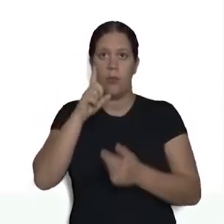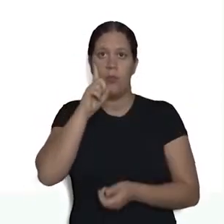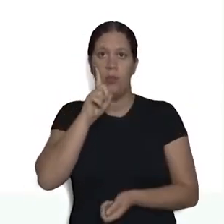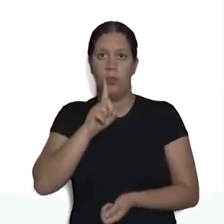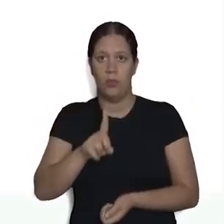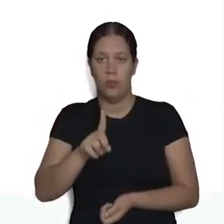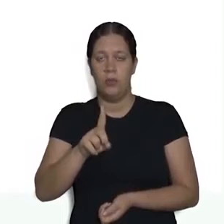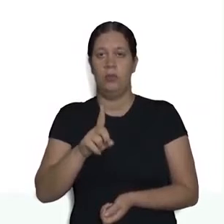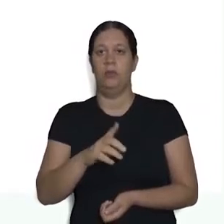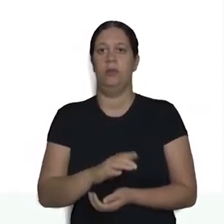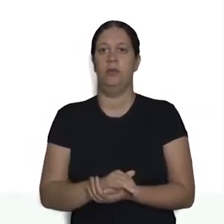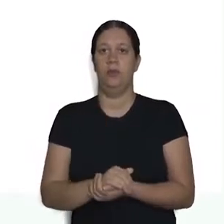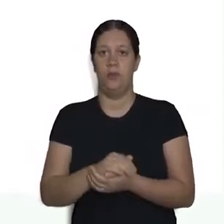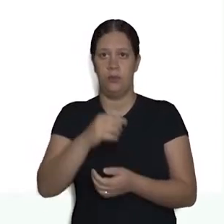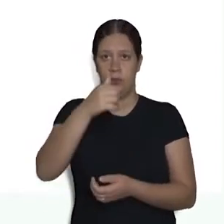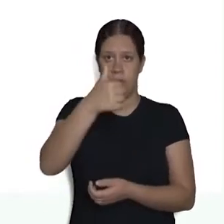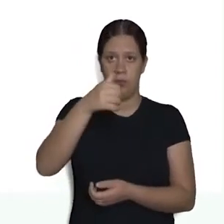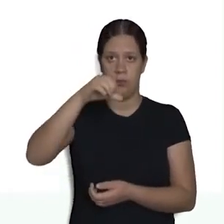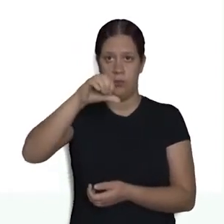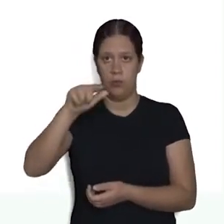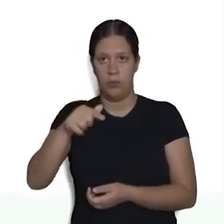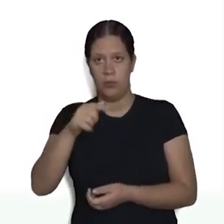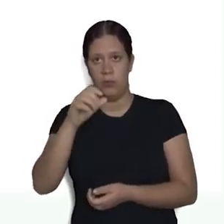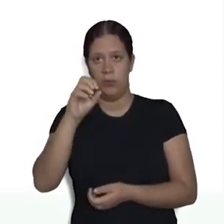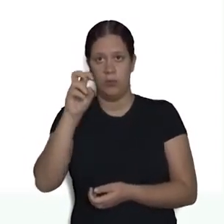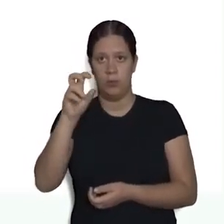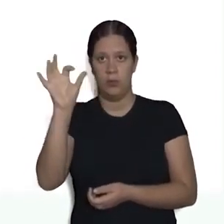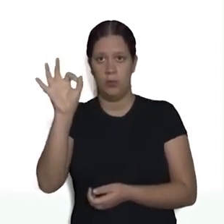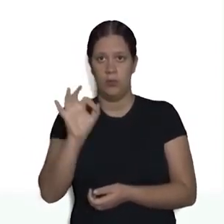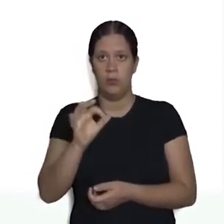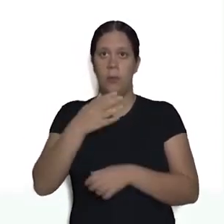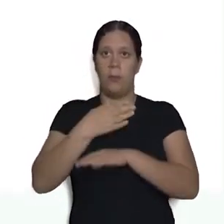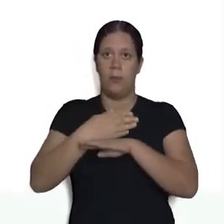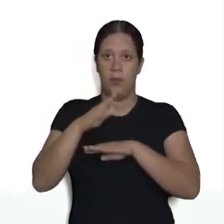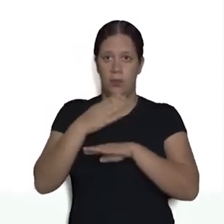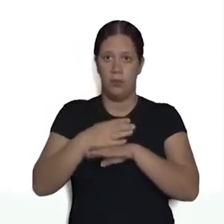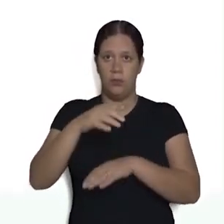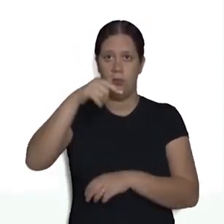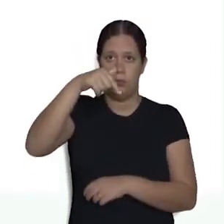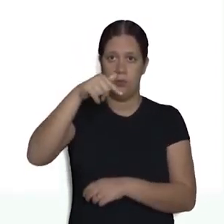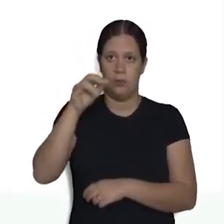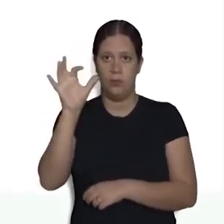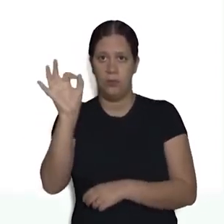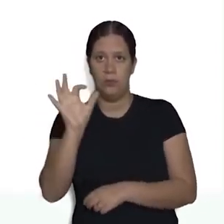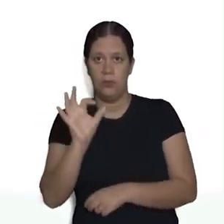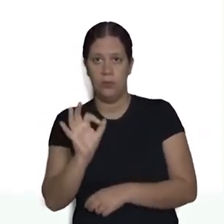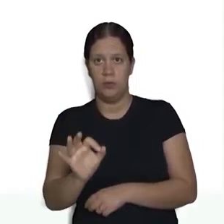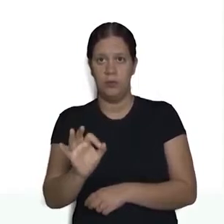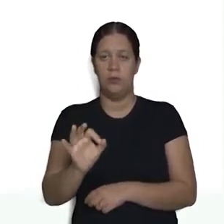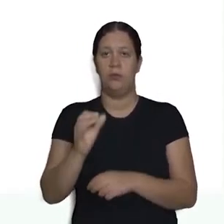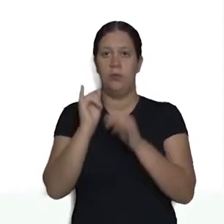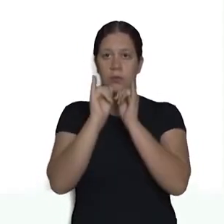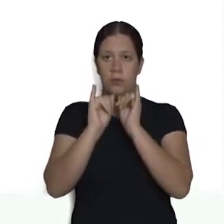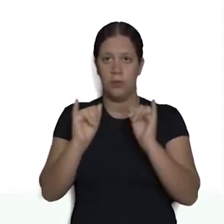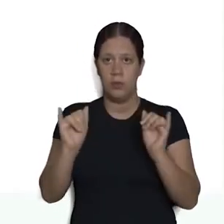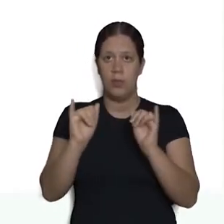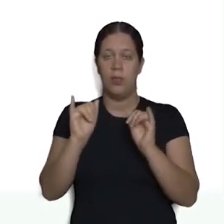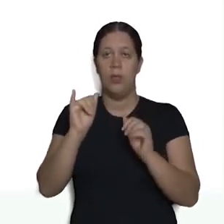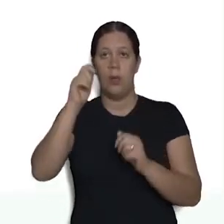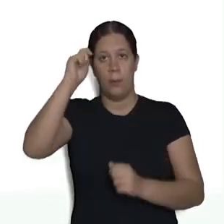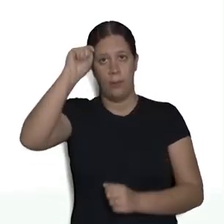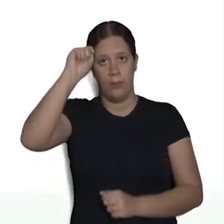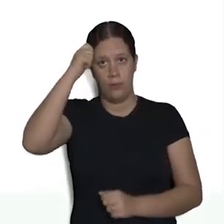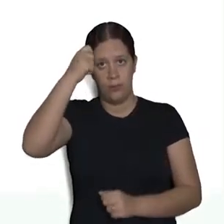parda e 19,5% brancas e 7% de pessoas que se autodeclaram